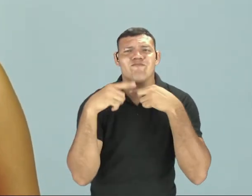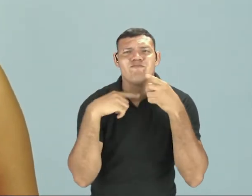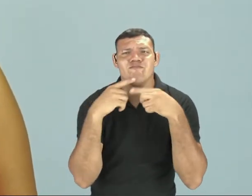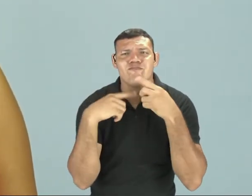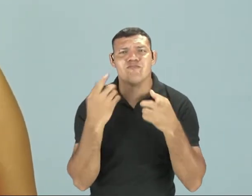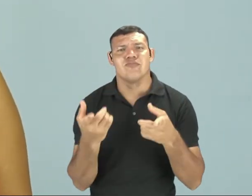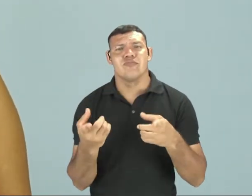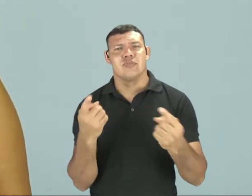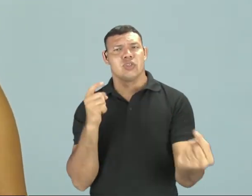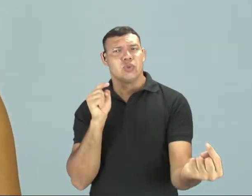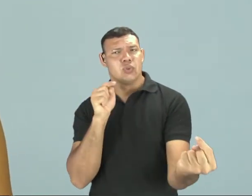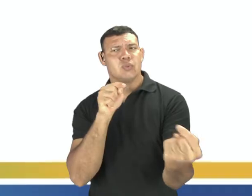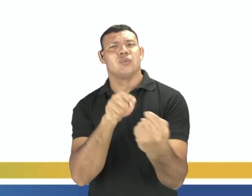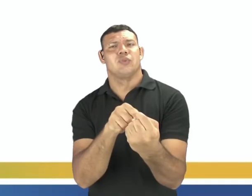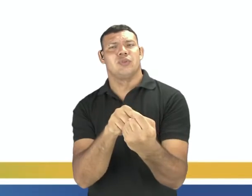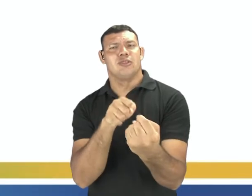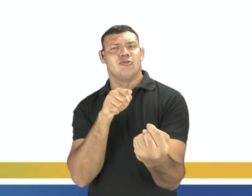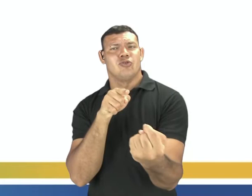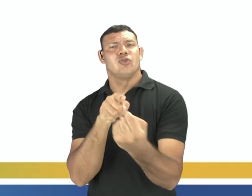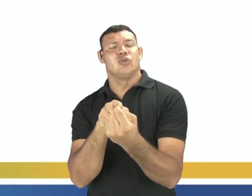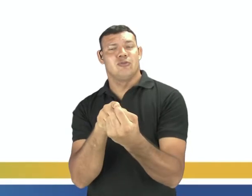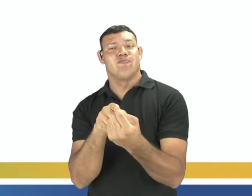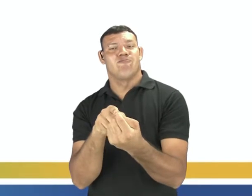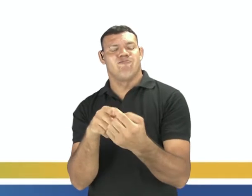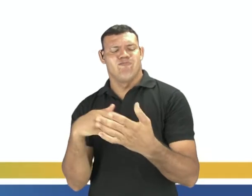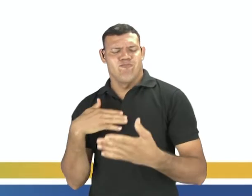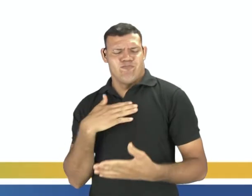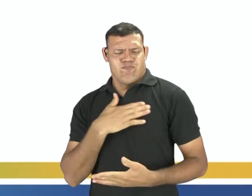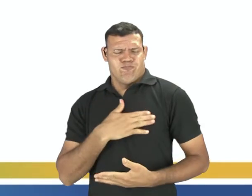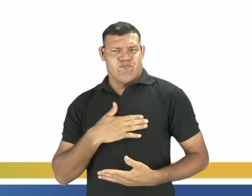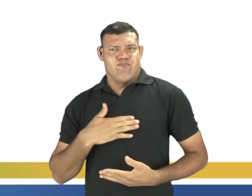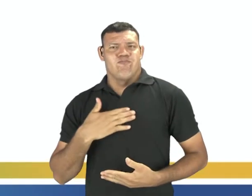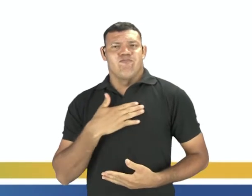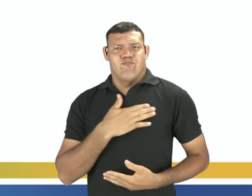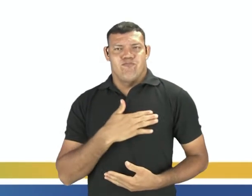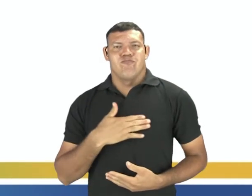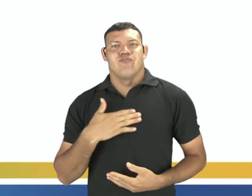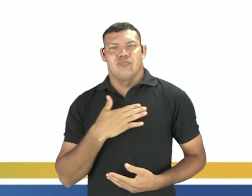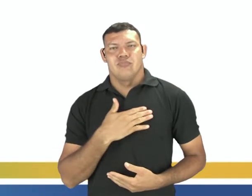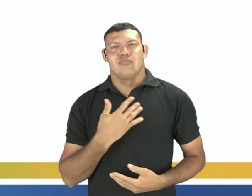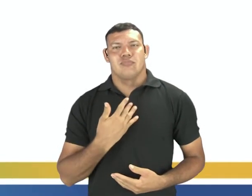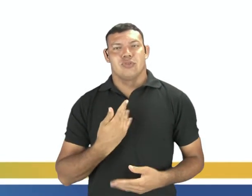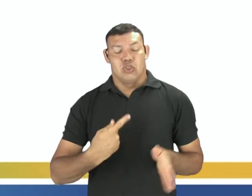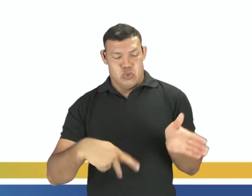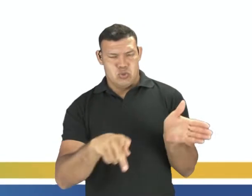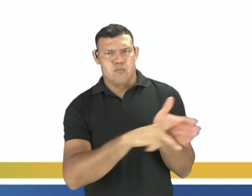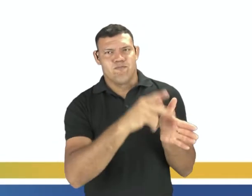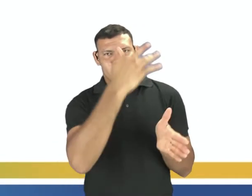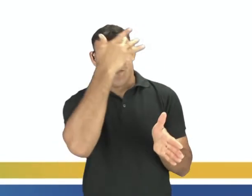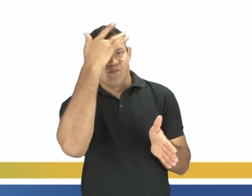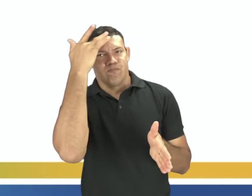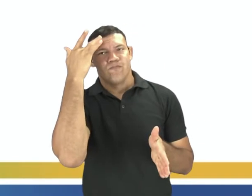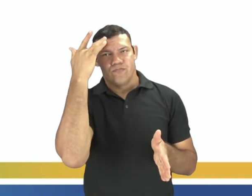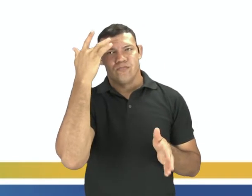pode se associar à descoberta de prazer e de ti próprio, enquanto pessoa.